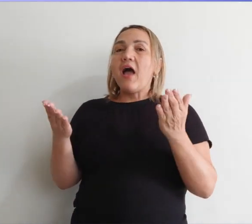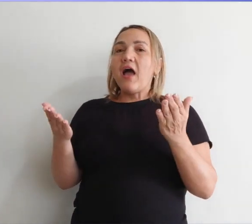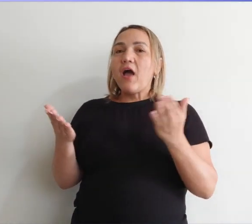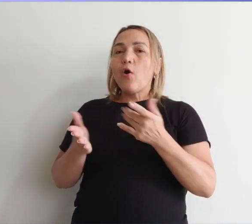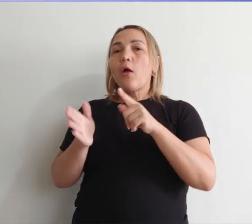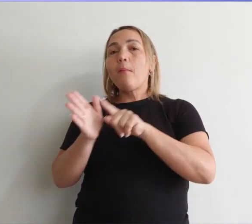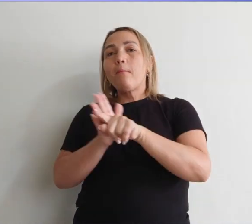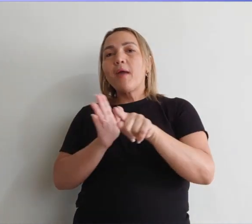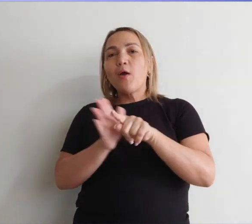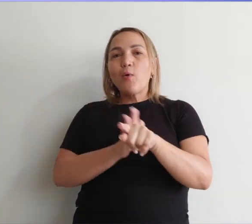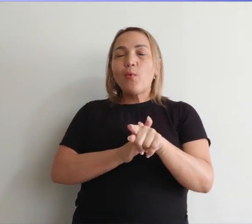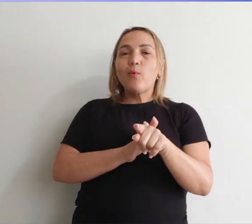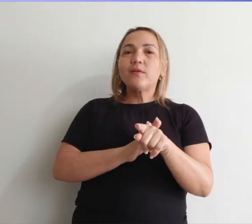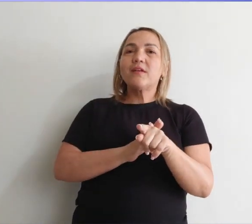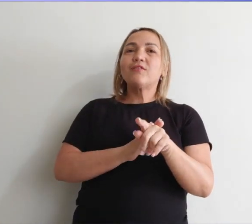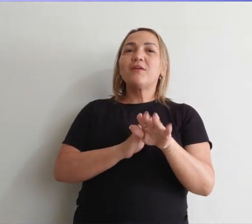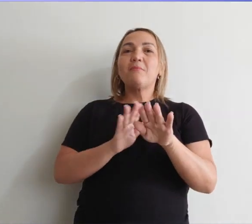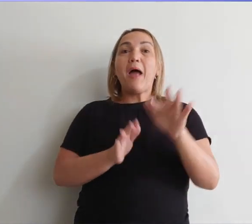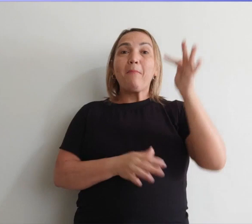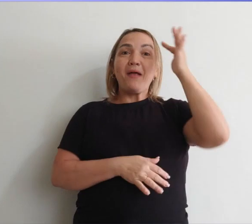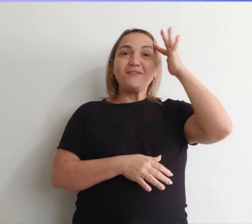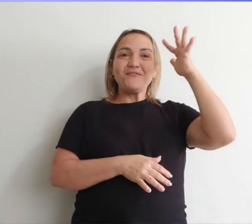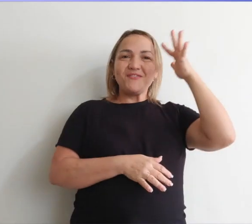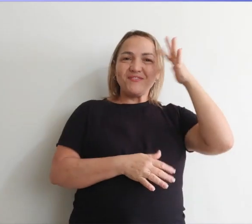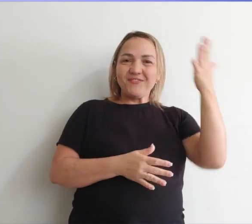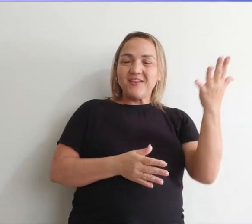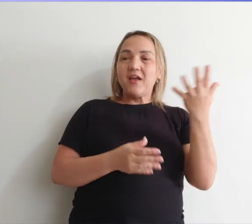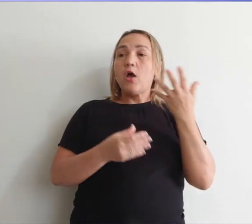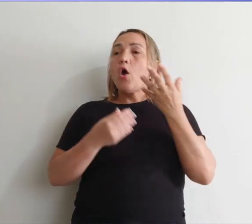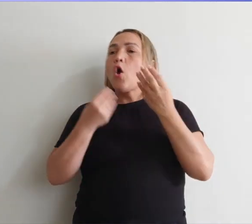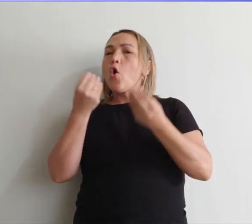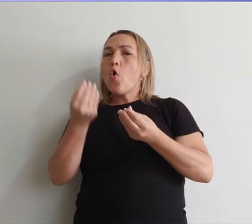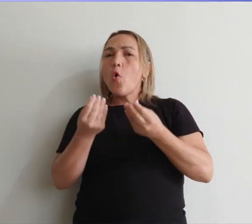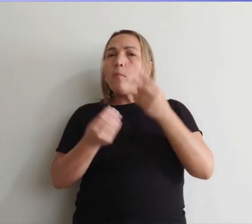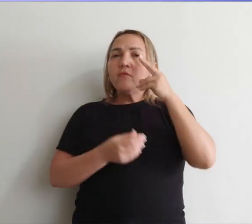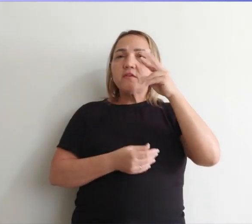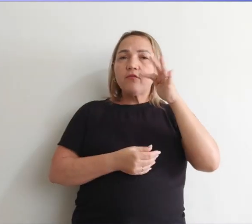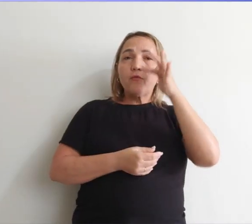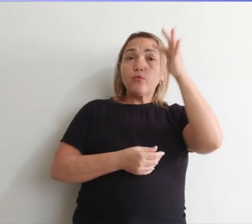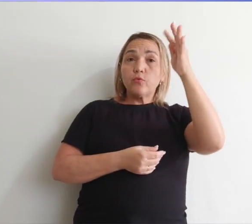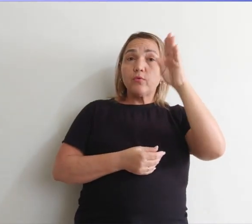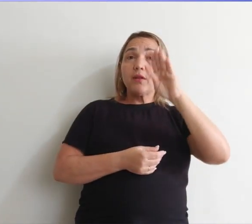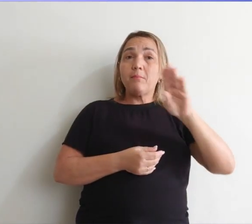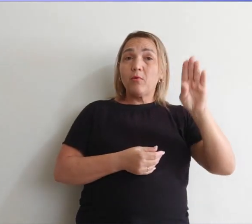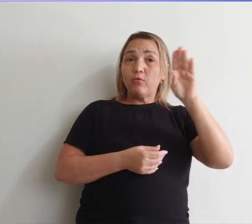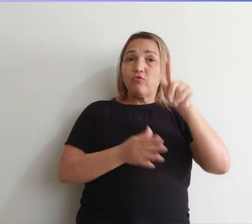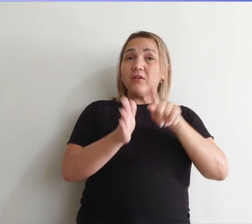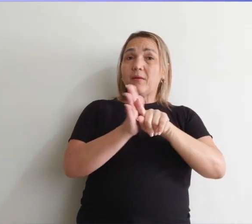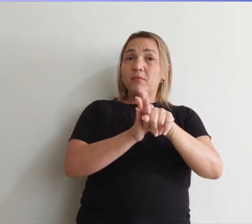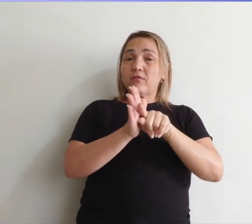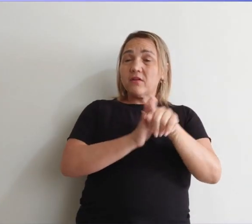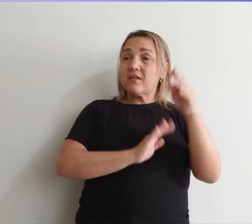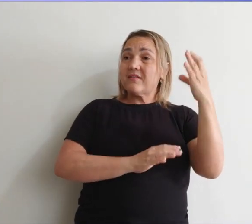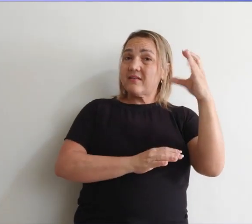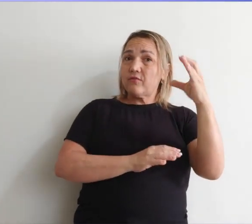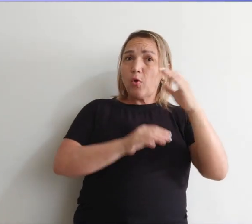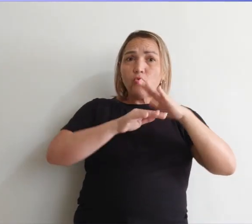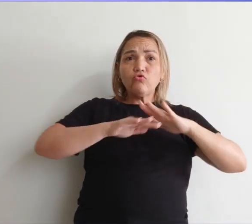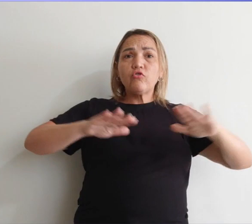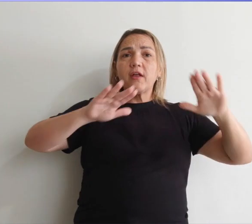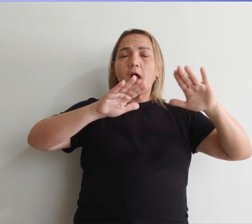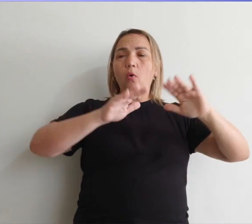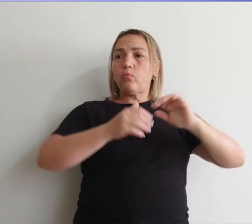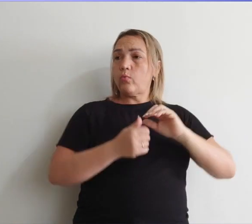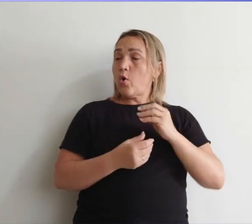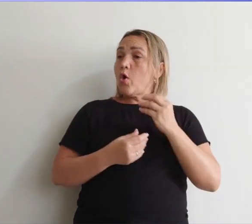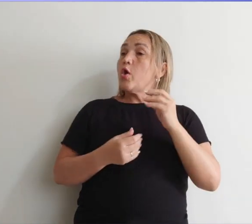Agora, umas perguntas, né, mais filosóficas. Como que você vê o futuro da biologia e da pesquisa científica num geral,